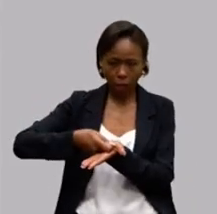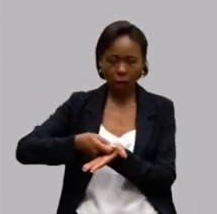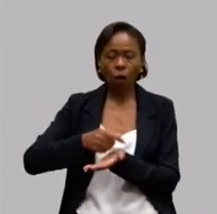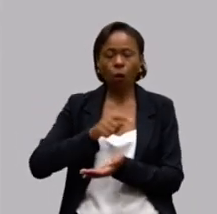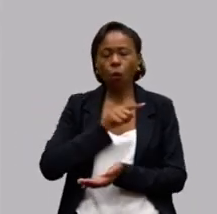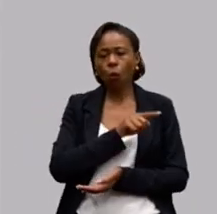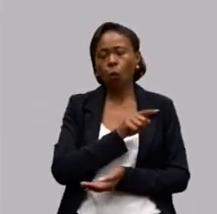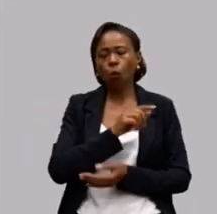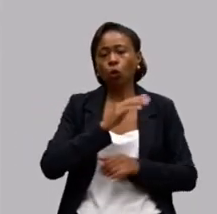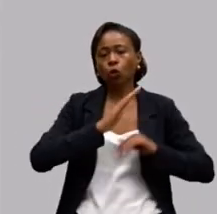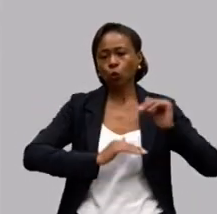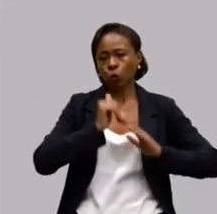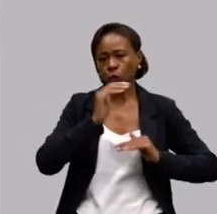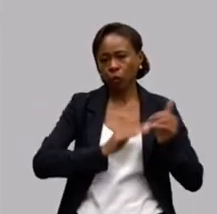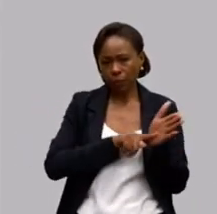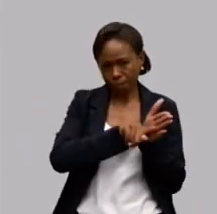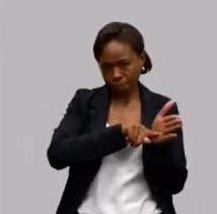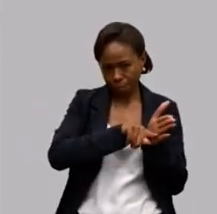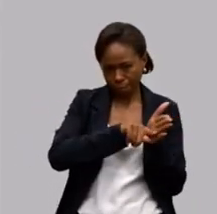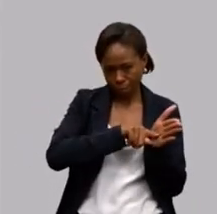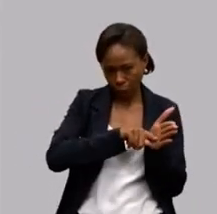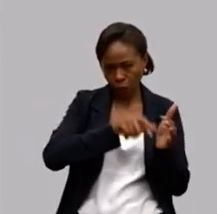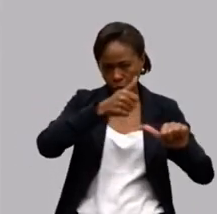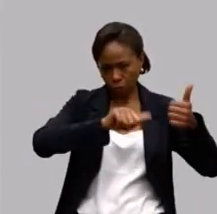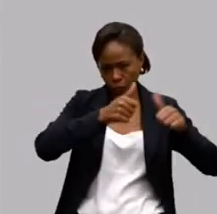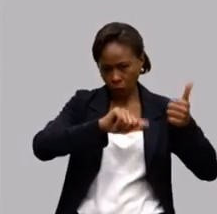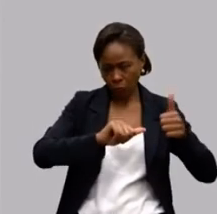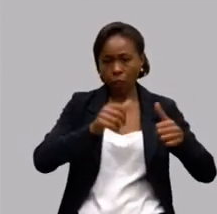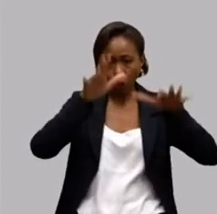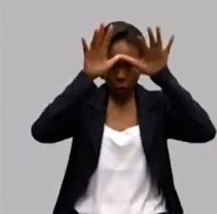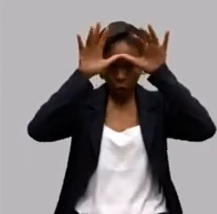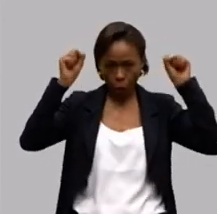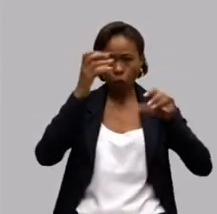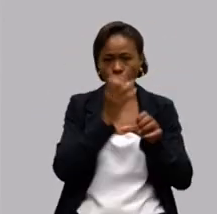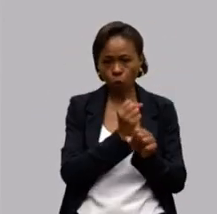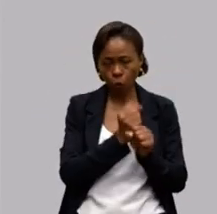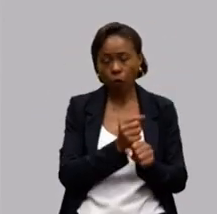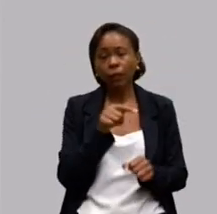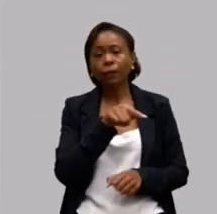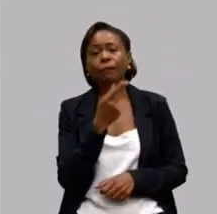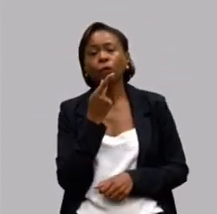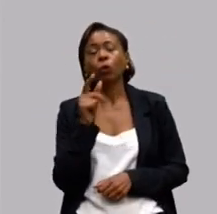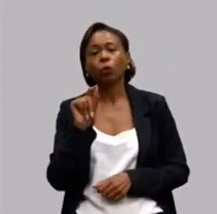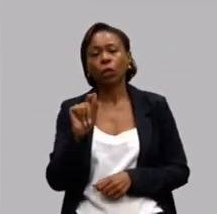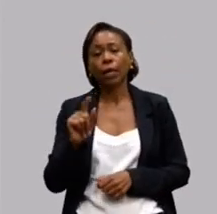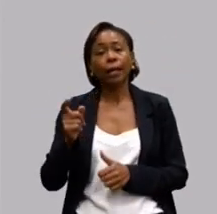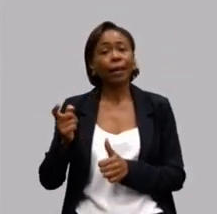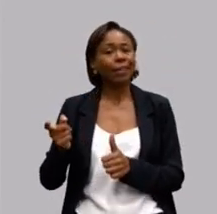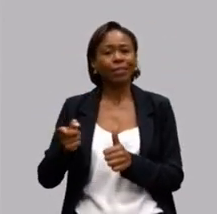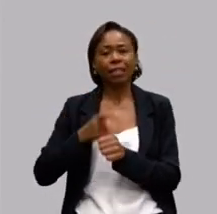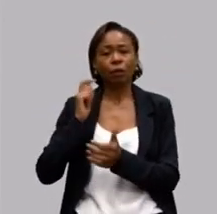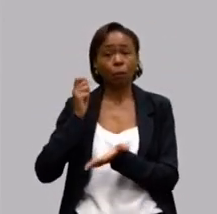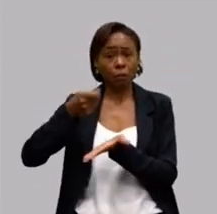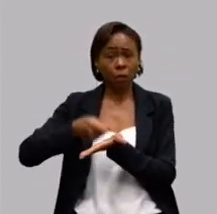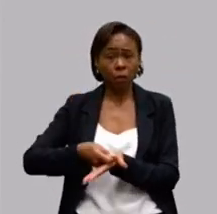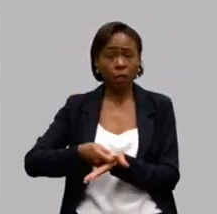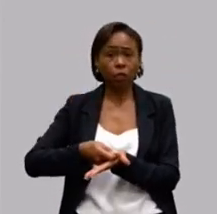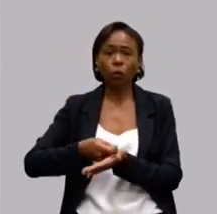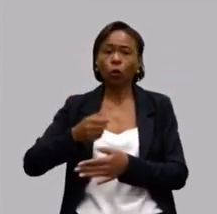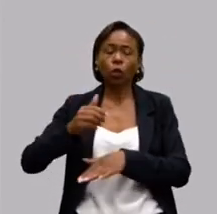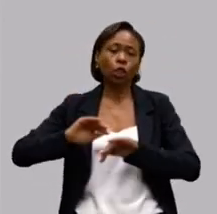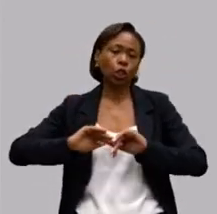de Contas diziam que ela retirava a autonomia, né,